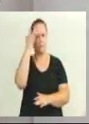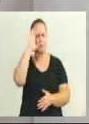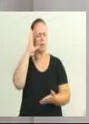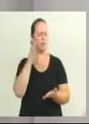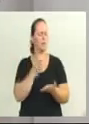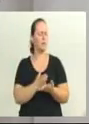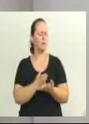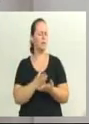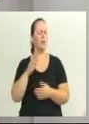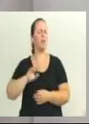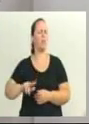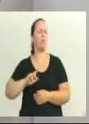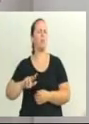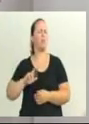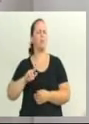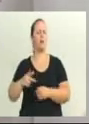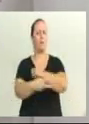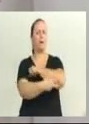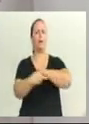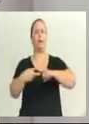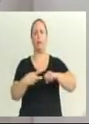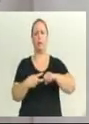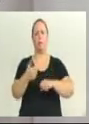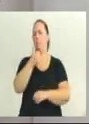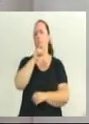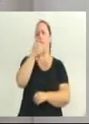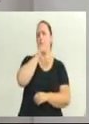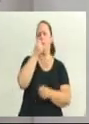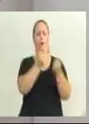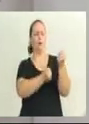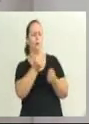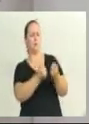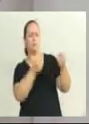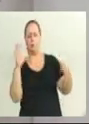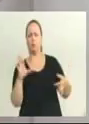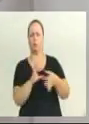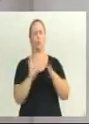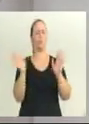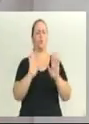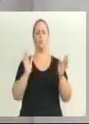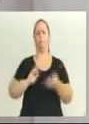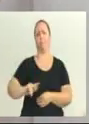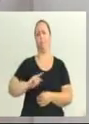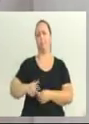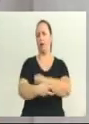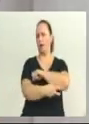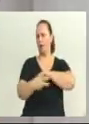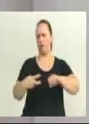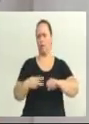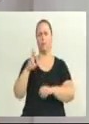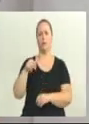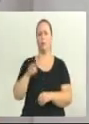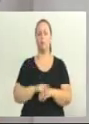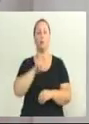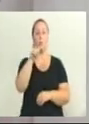que não é um crime beber e dirigir. E por consequência disso, tirar, ceifar uma